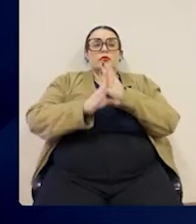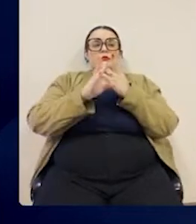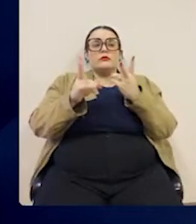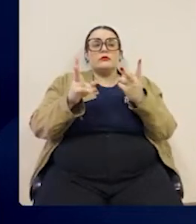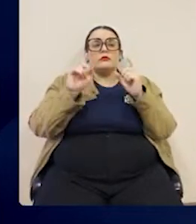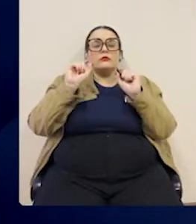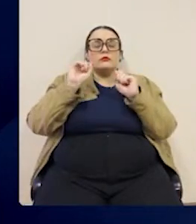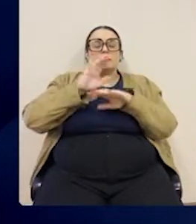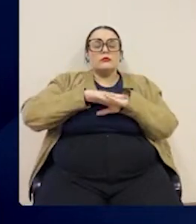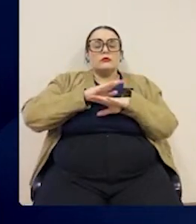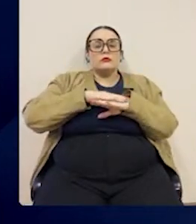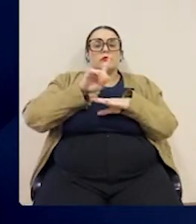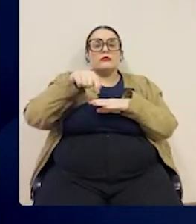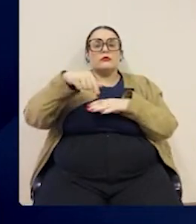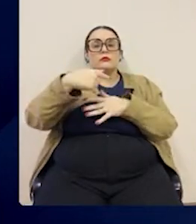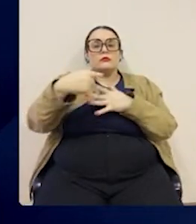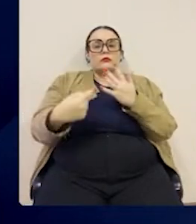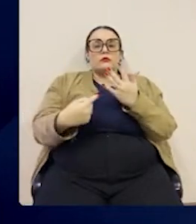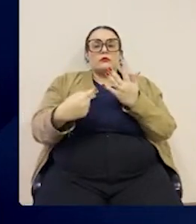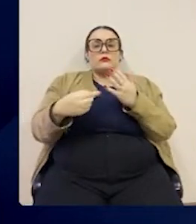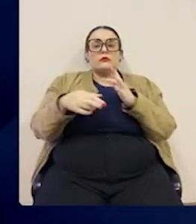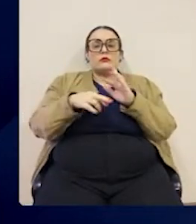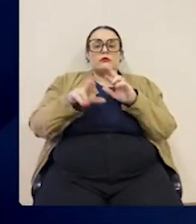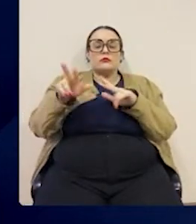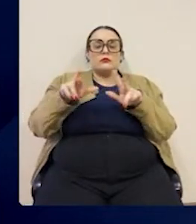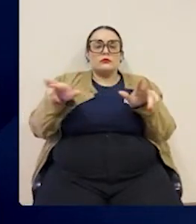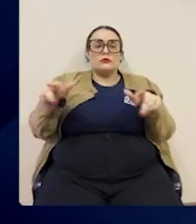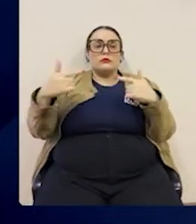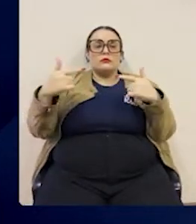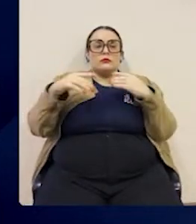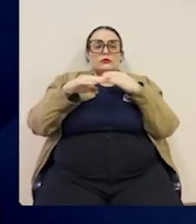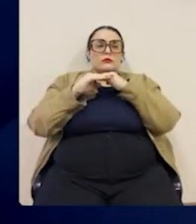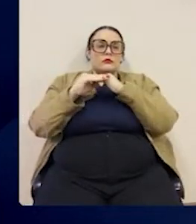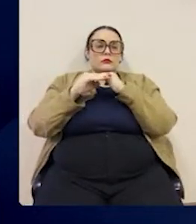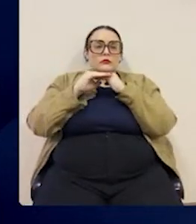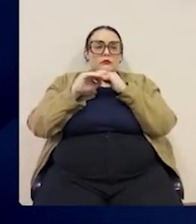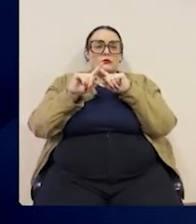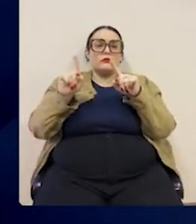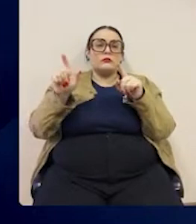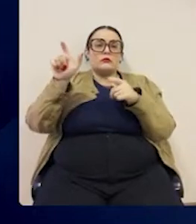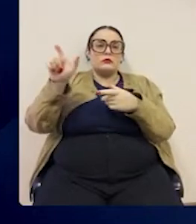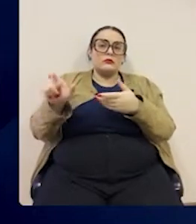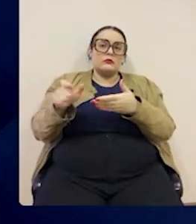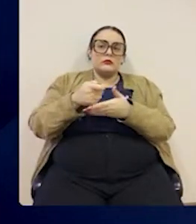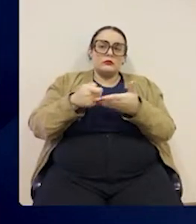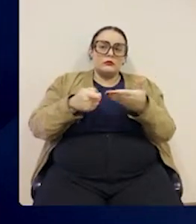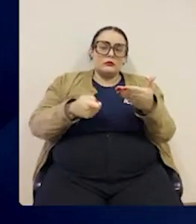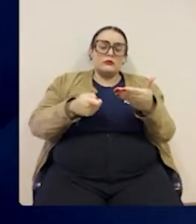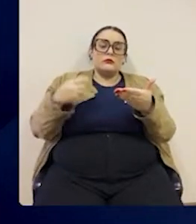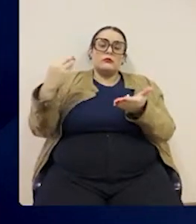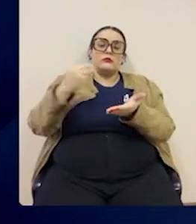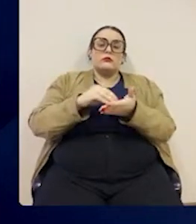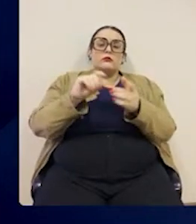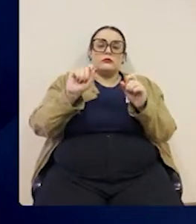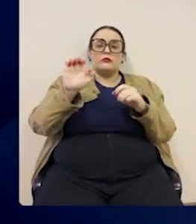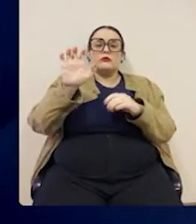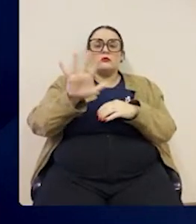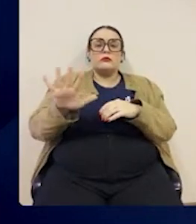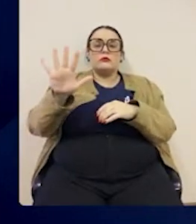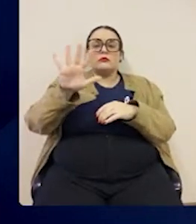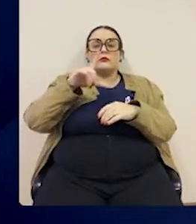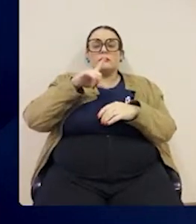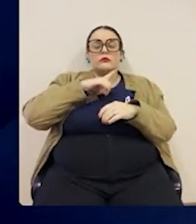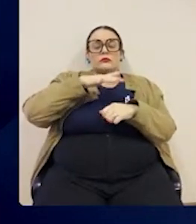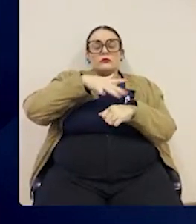serviços diferentes, não havia uma padronização, mas ali os autores colocam que os guidelines europeus para o manejo da doença de